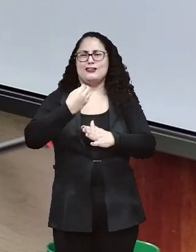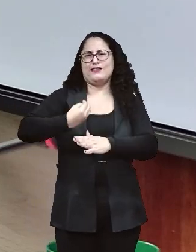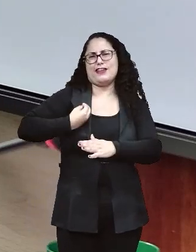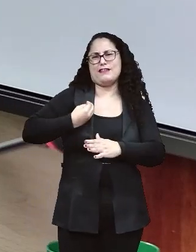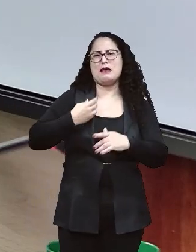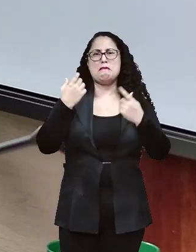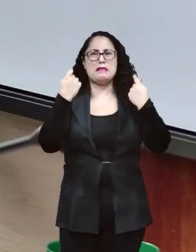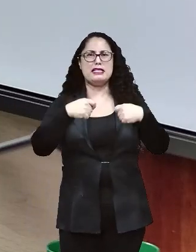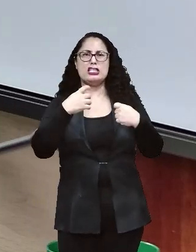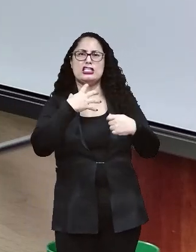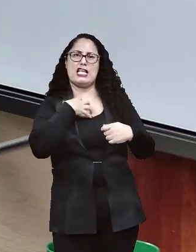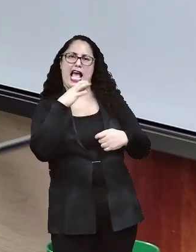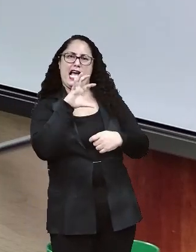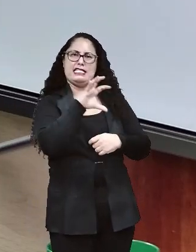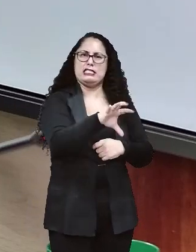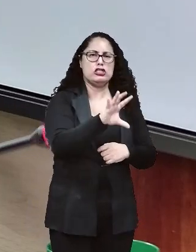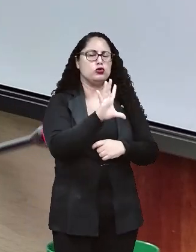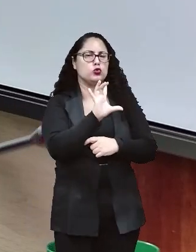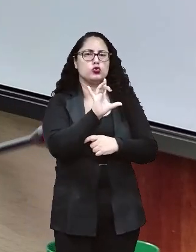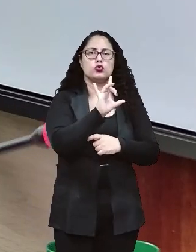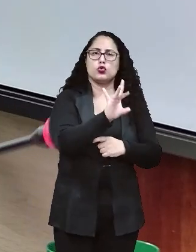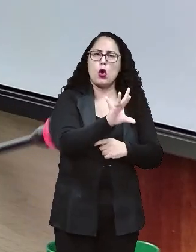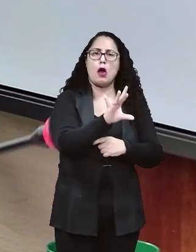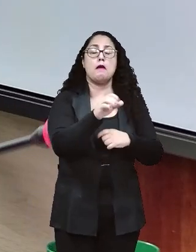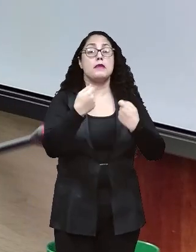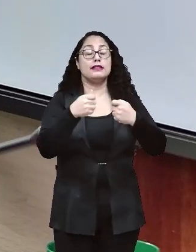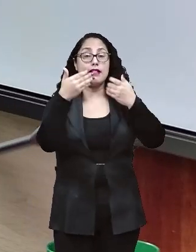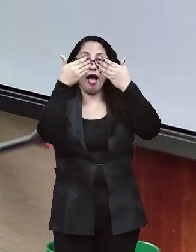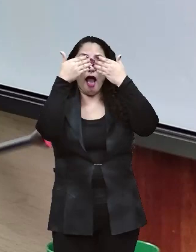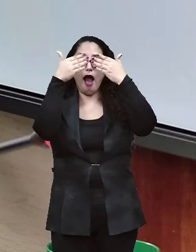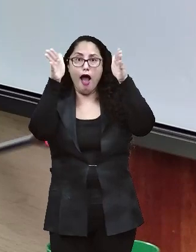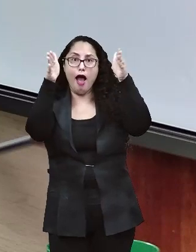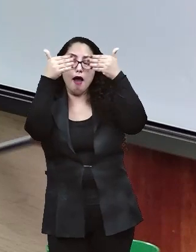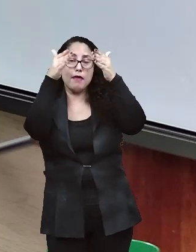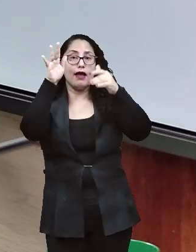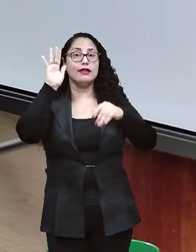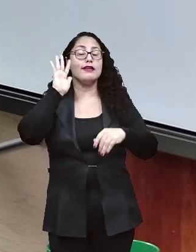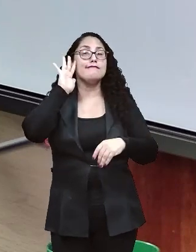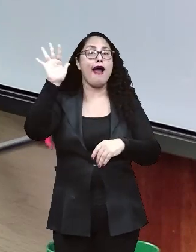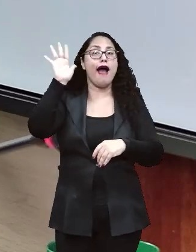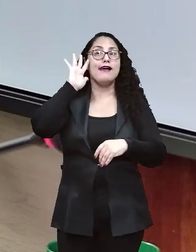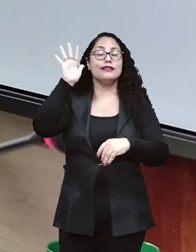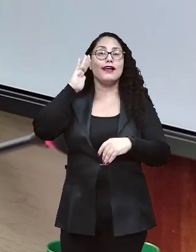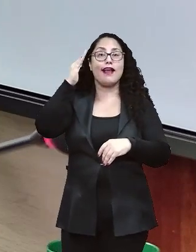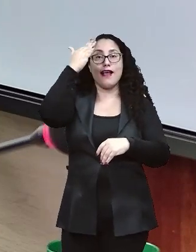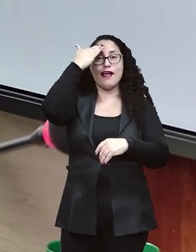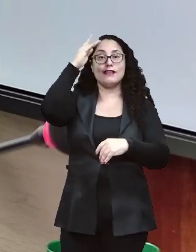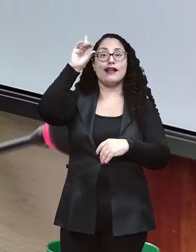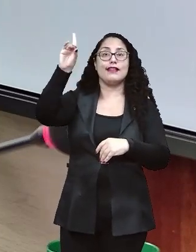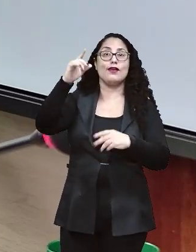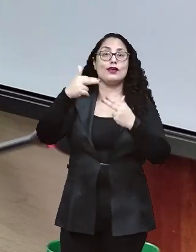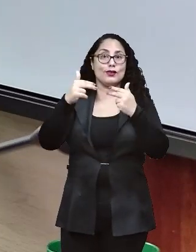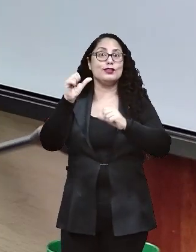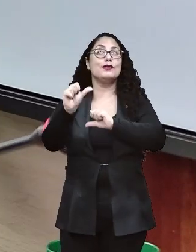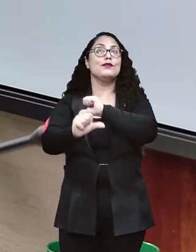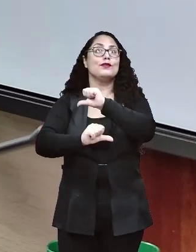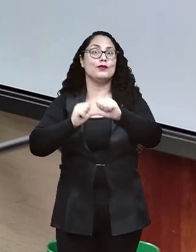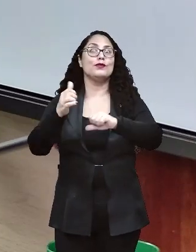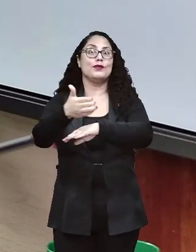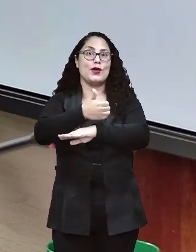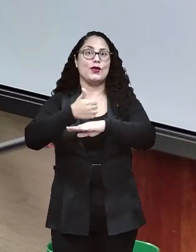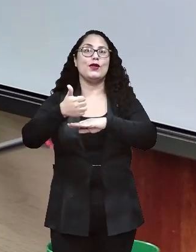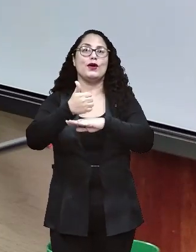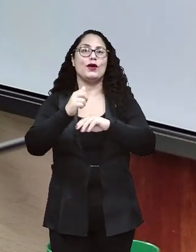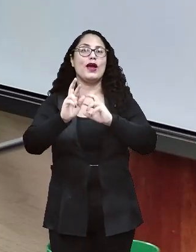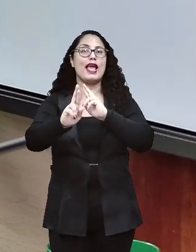tem que ser daquela forma, né? Que a gente tenha aberto para isso e imaginar que, graças a Deus, assim, as coisas melhoraram com relação